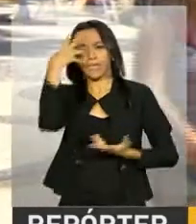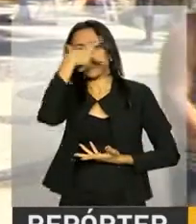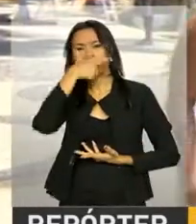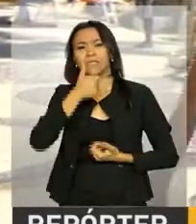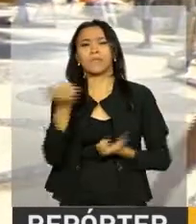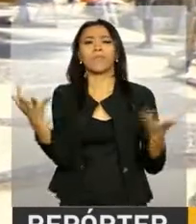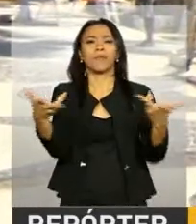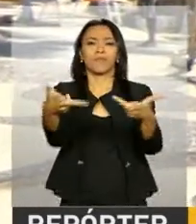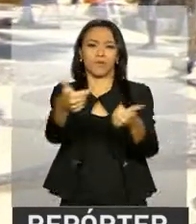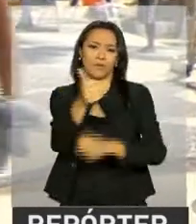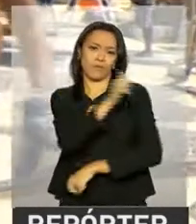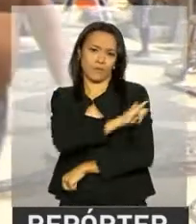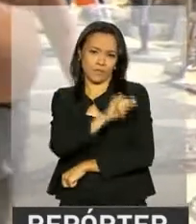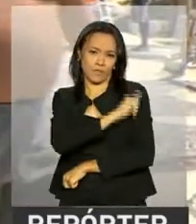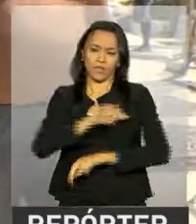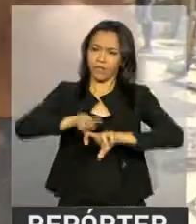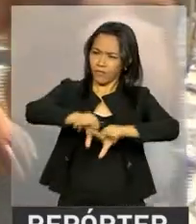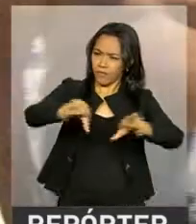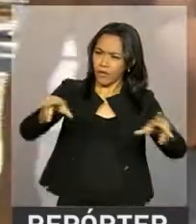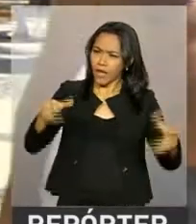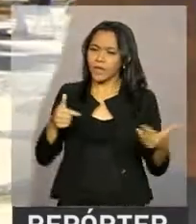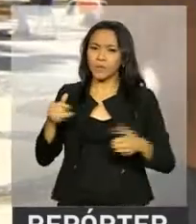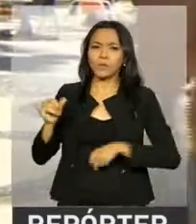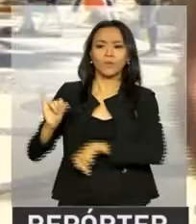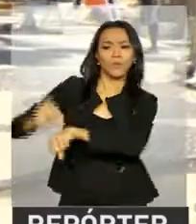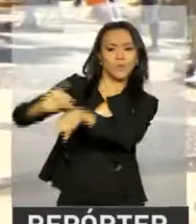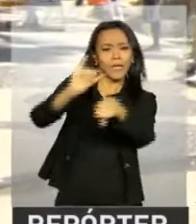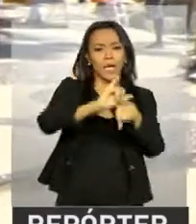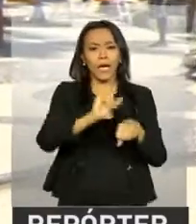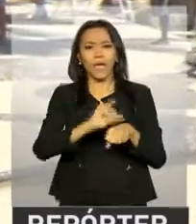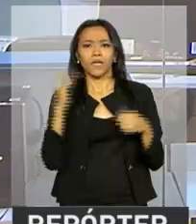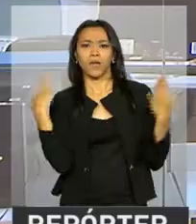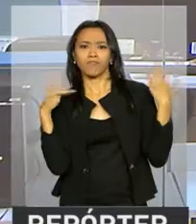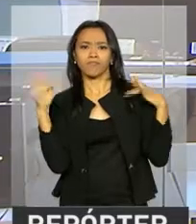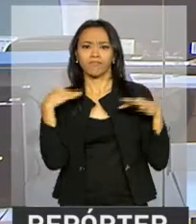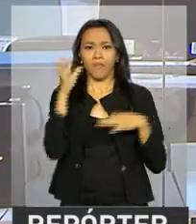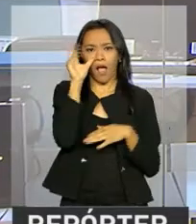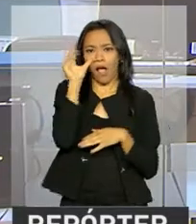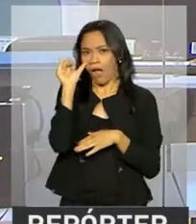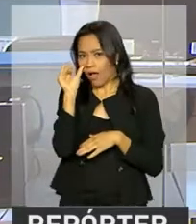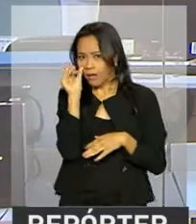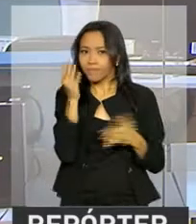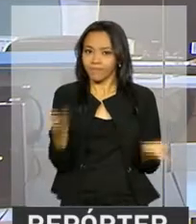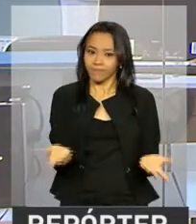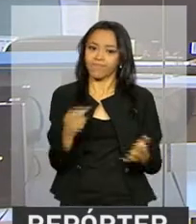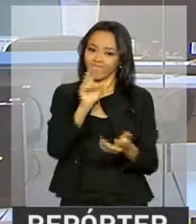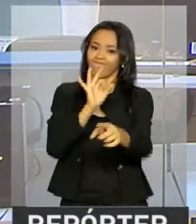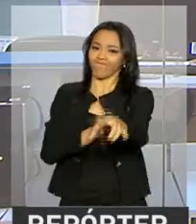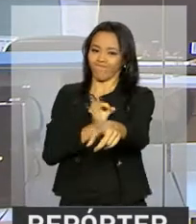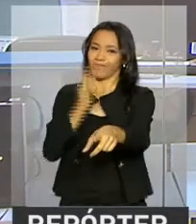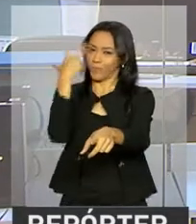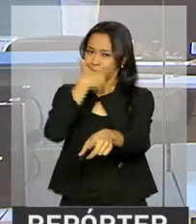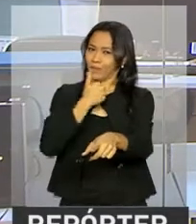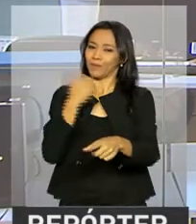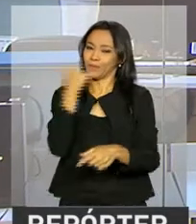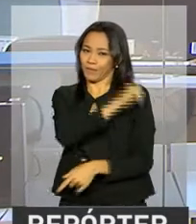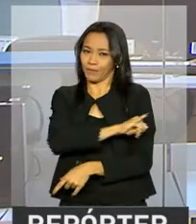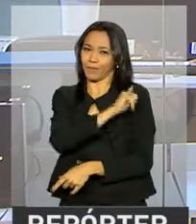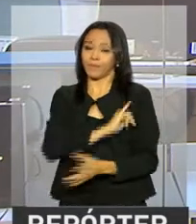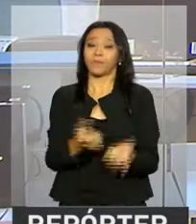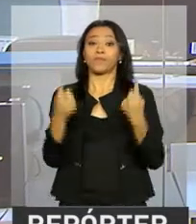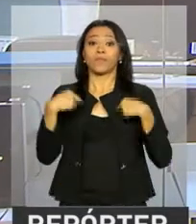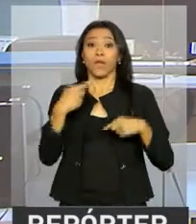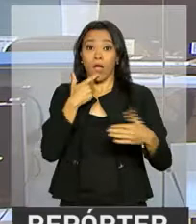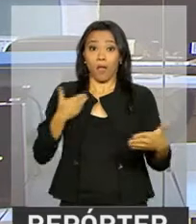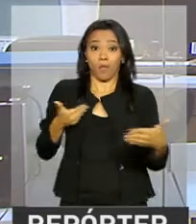e tem diversos pontos turísticos que a gente pode aproveitar realmente rio de janeiro é muito bonito e quando novo se